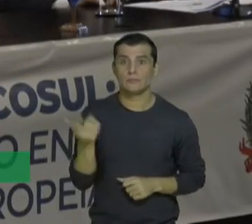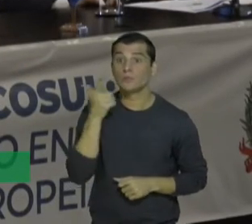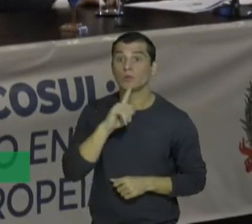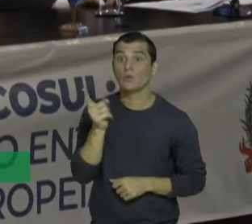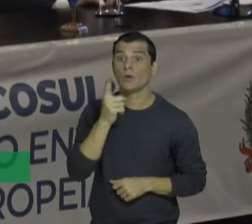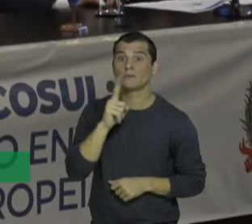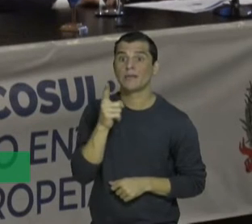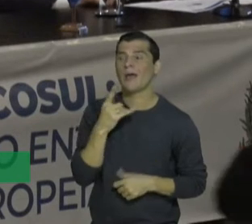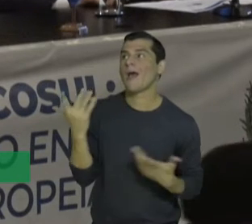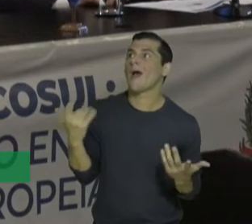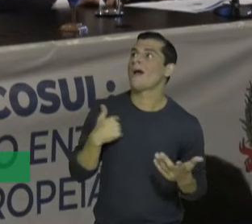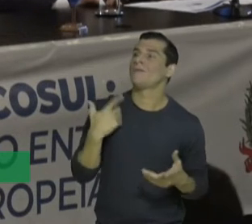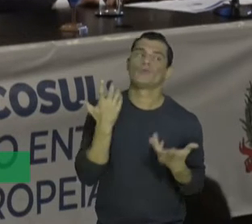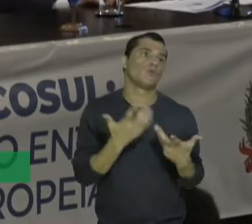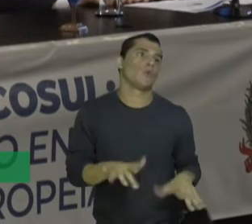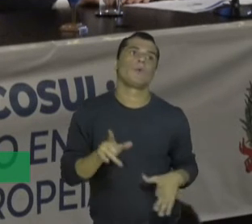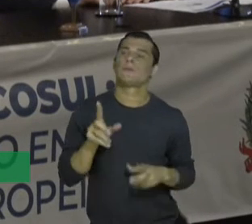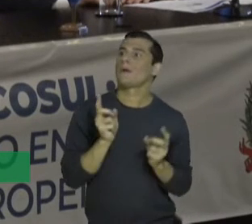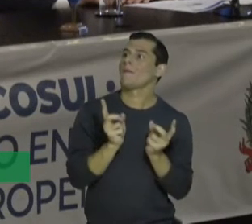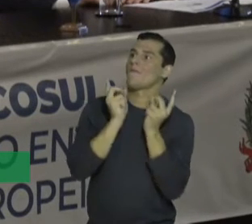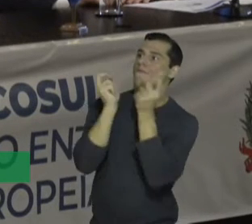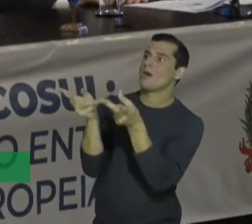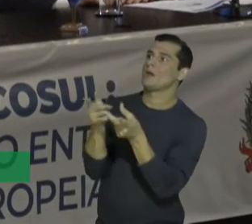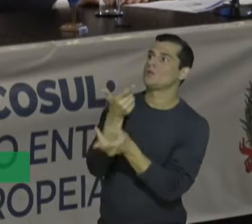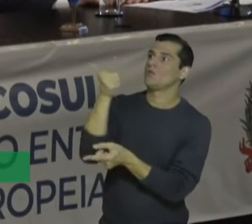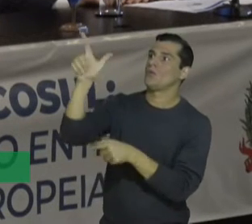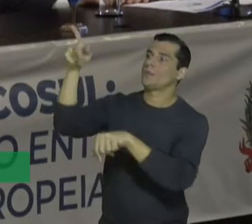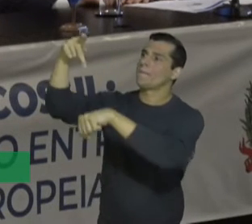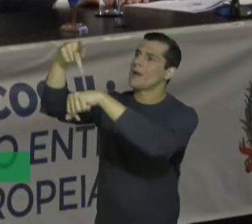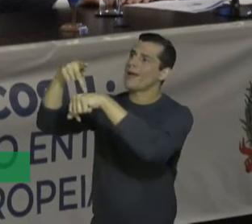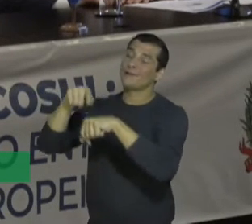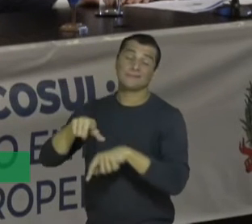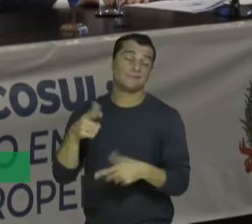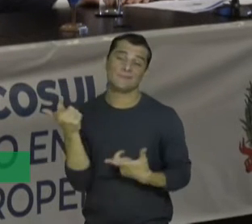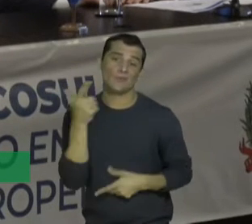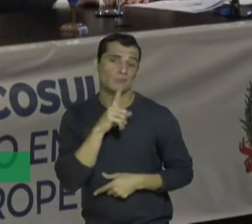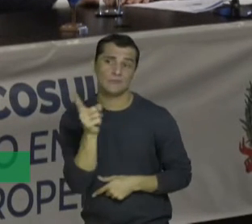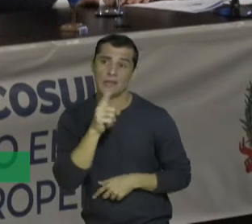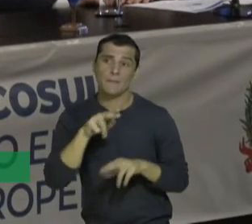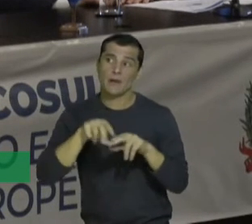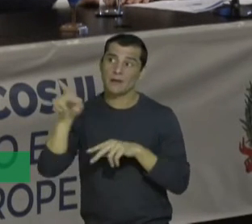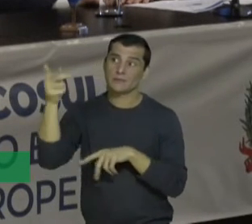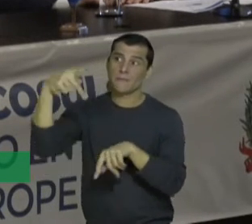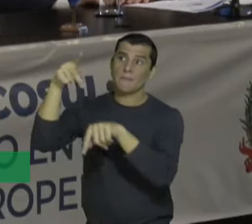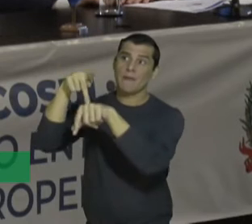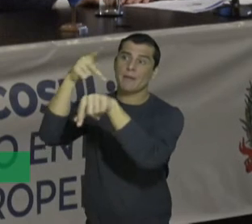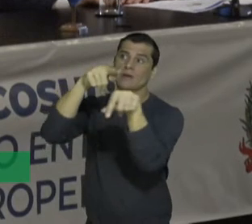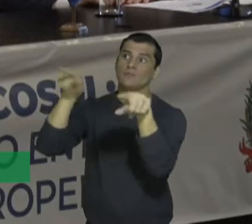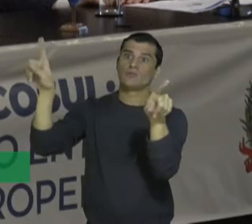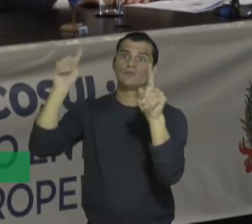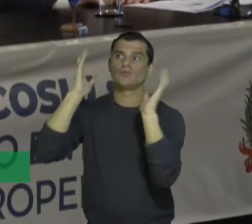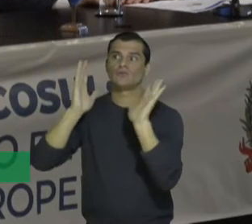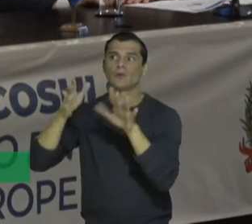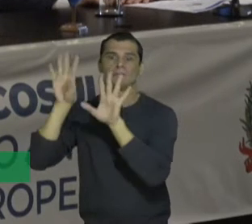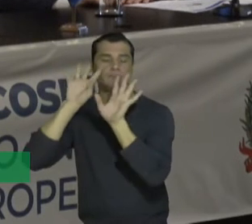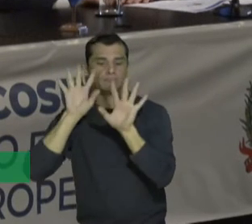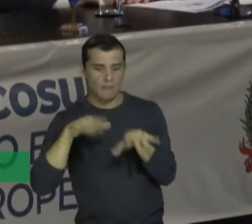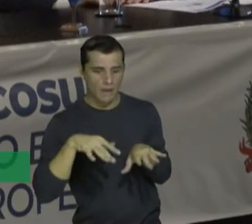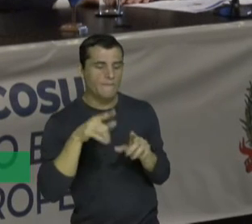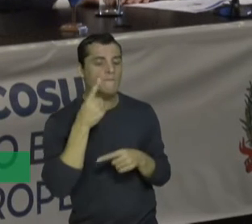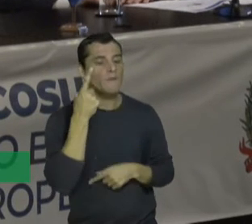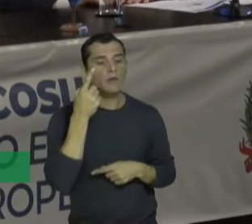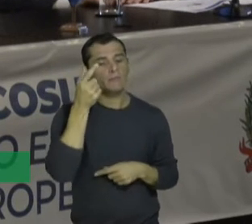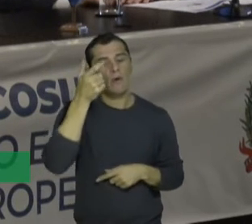disso então o que nós podemos fazer hoje de um modo consciente é aumentar a nossa